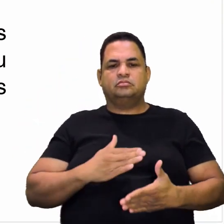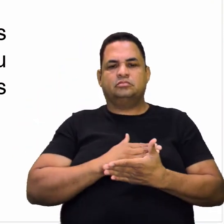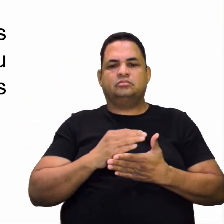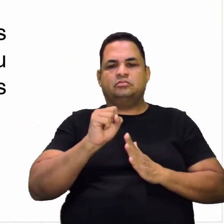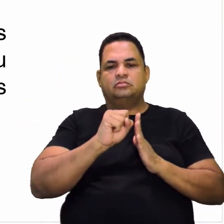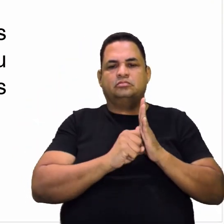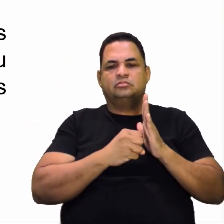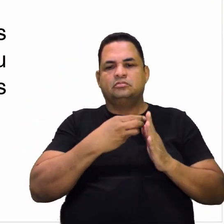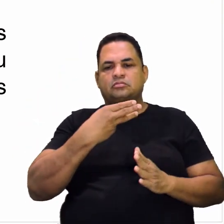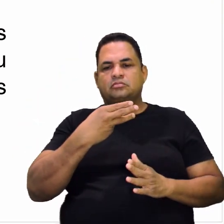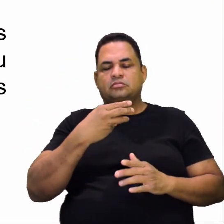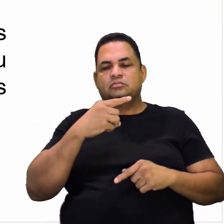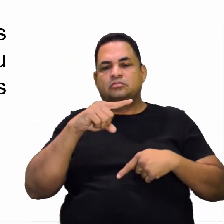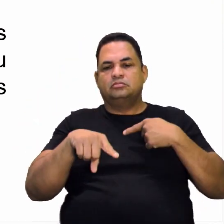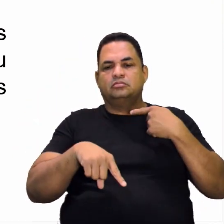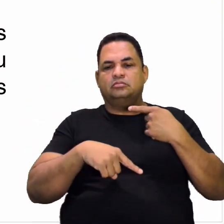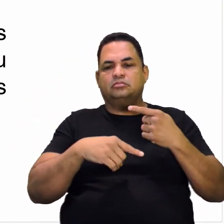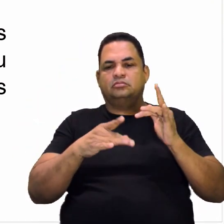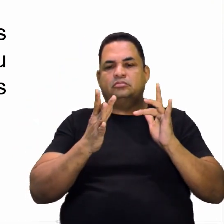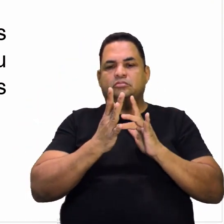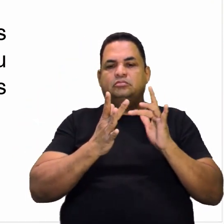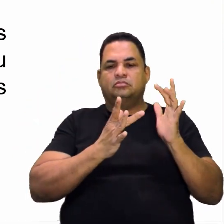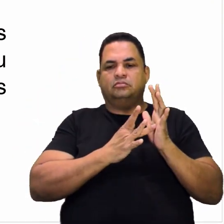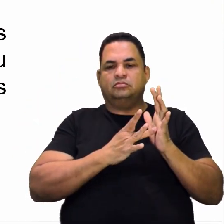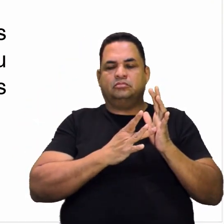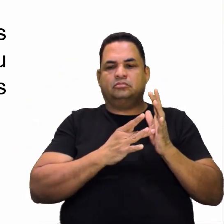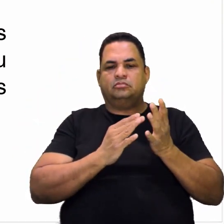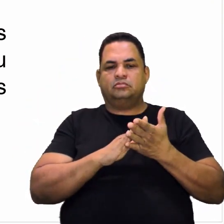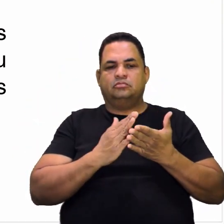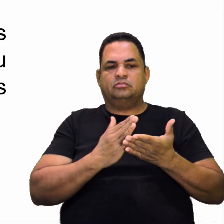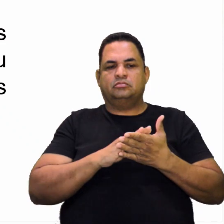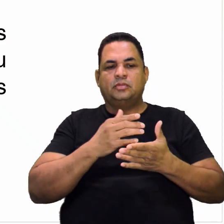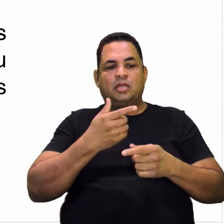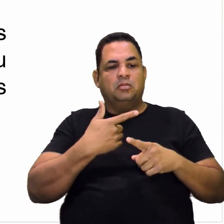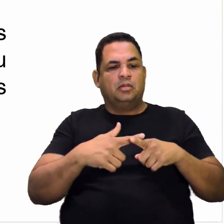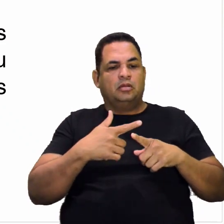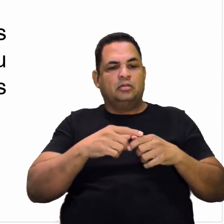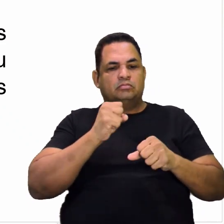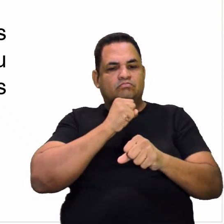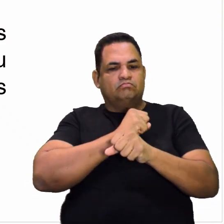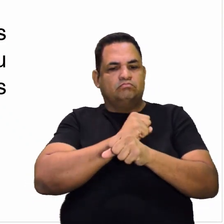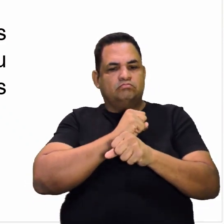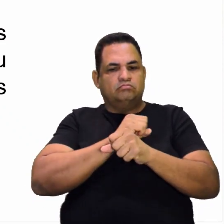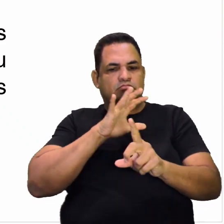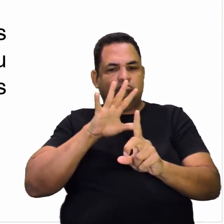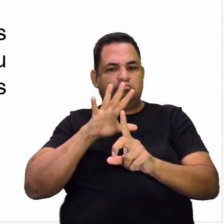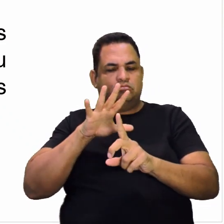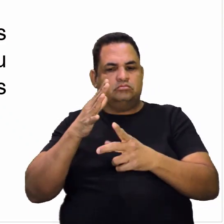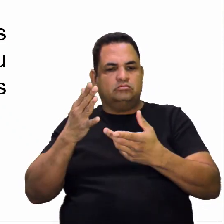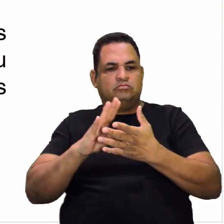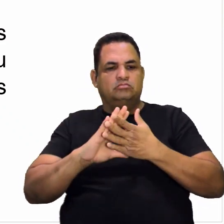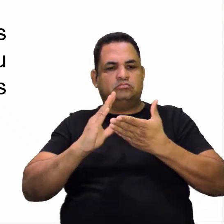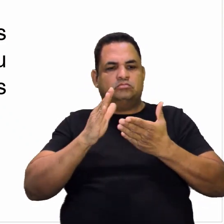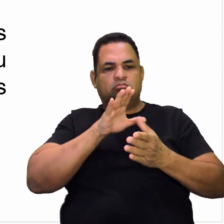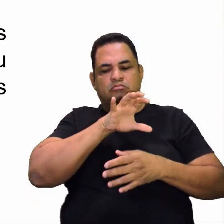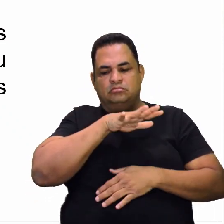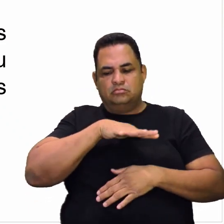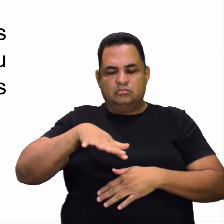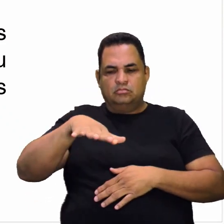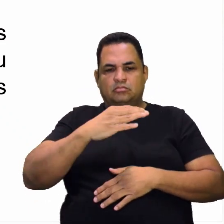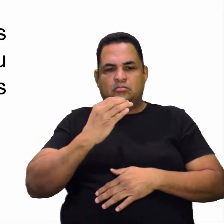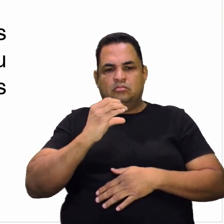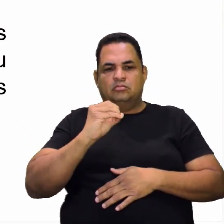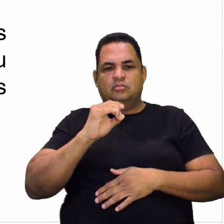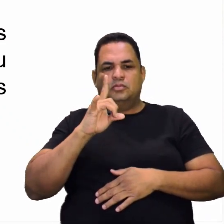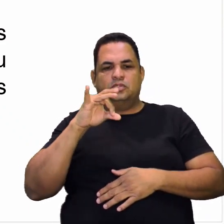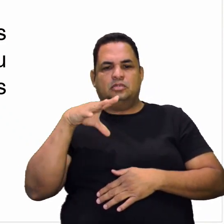III d.C., com a crise do escravismo que afetou mais fortemente sua parte